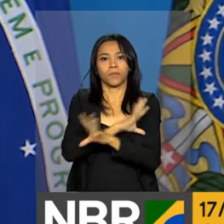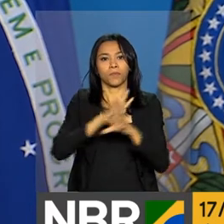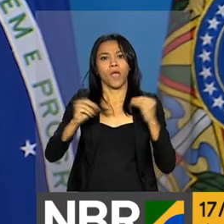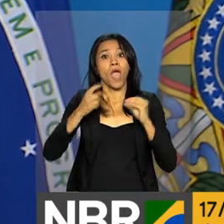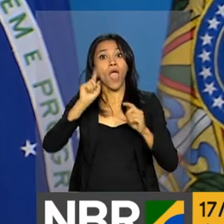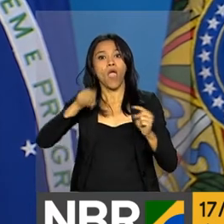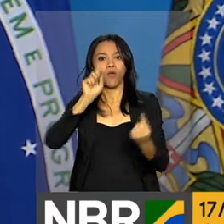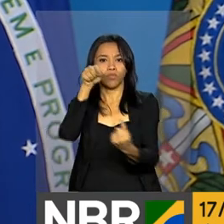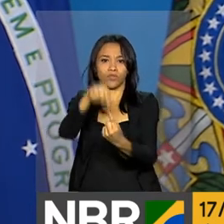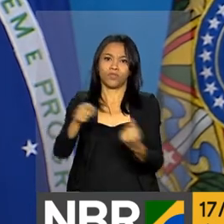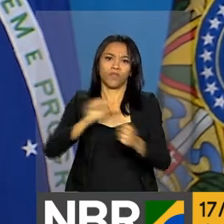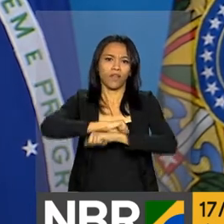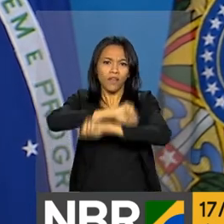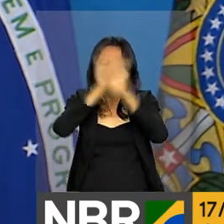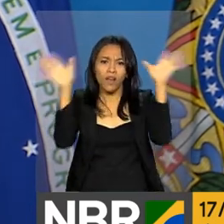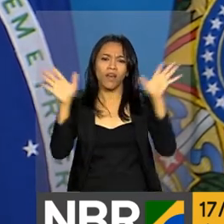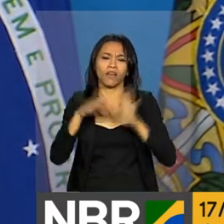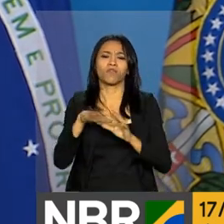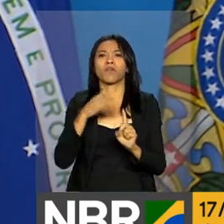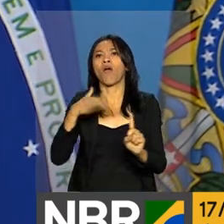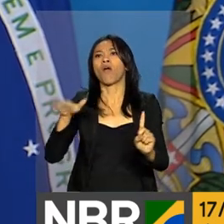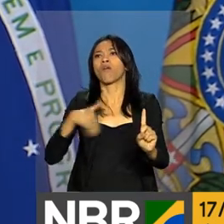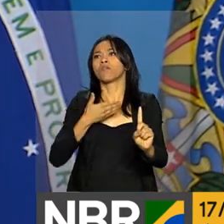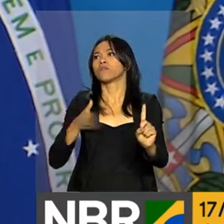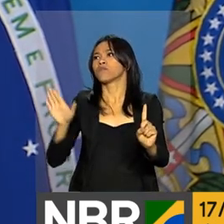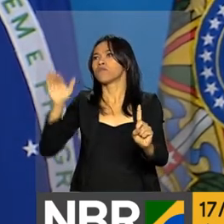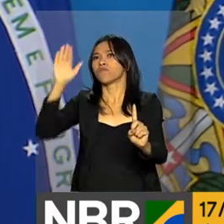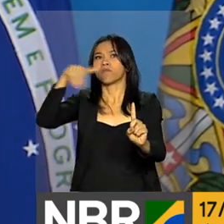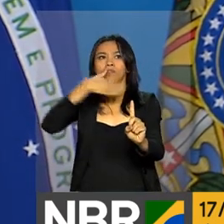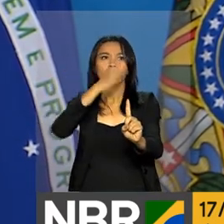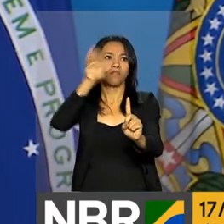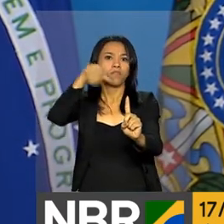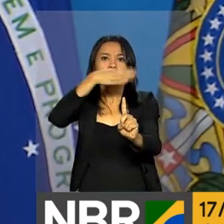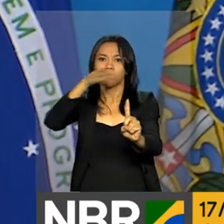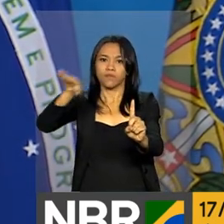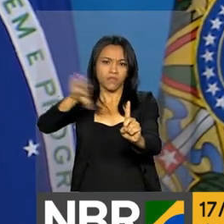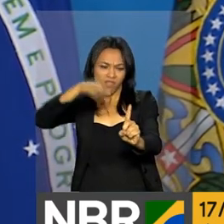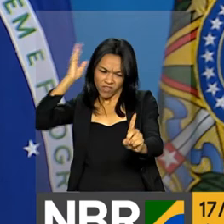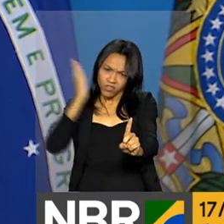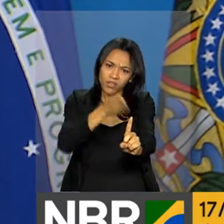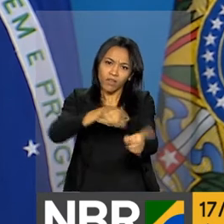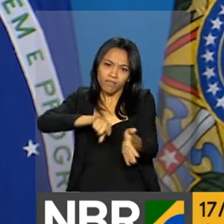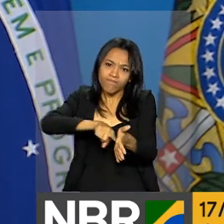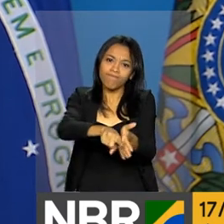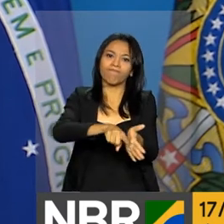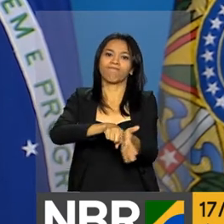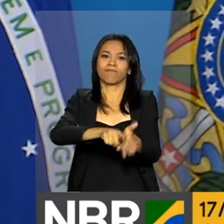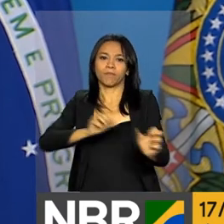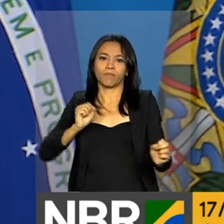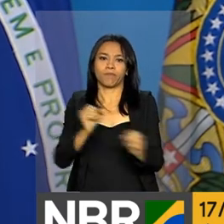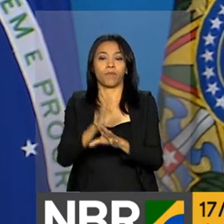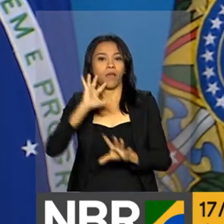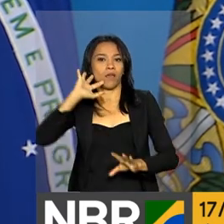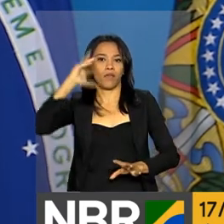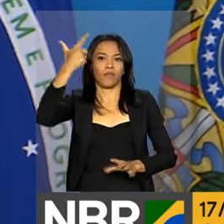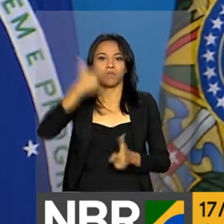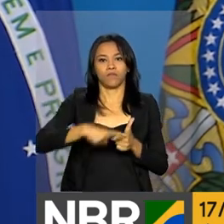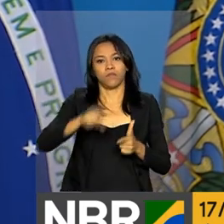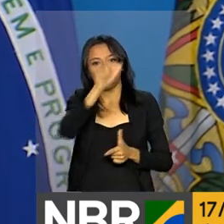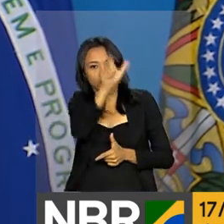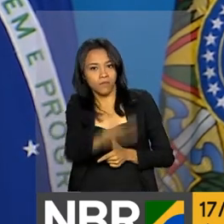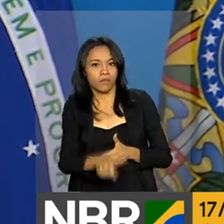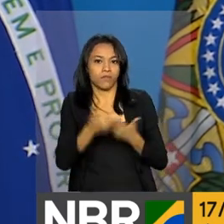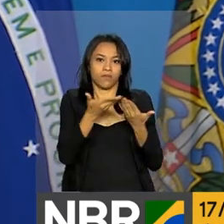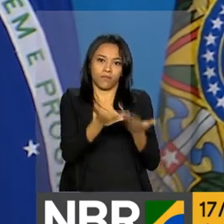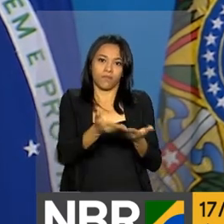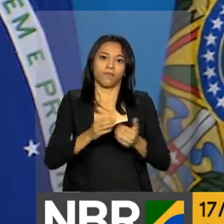muito concreta, muito palpável, muito sensível, capaz de, digamos assim, patrocinar o seu